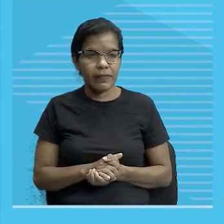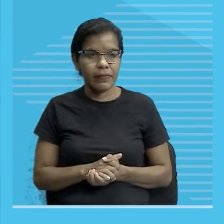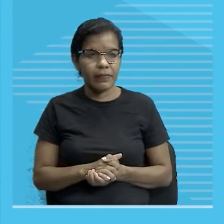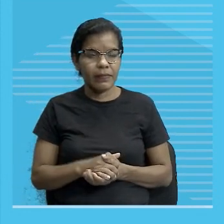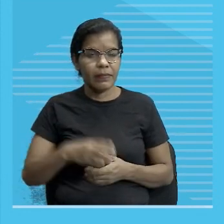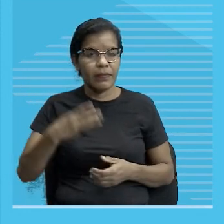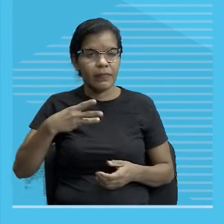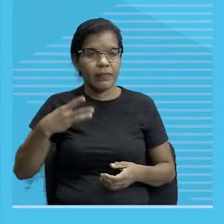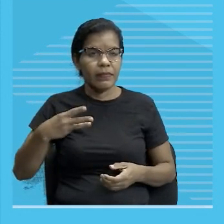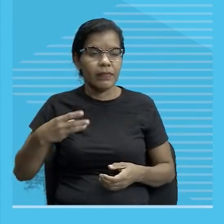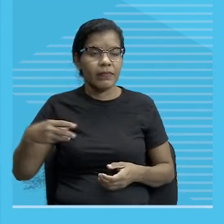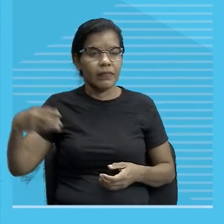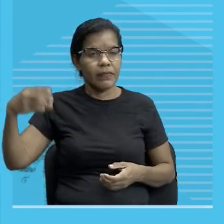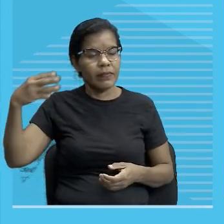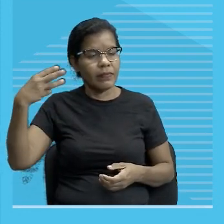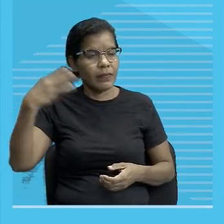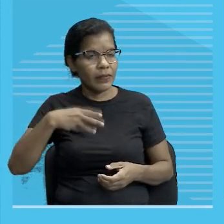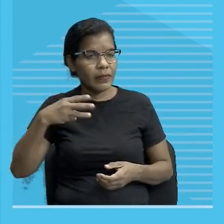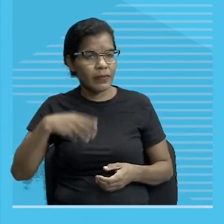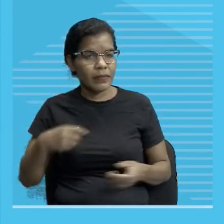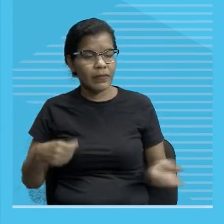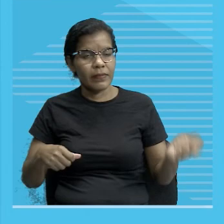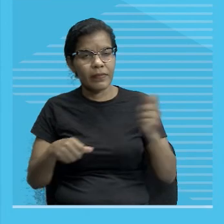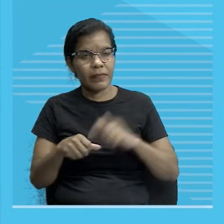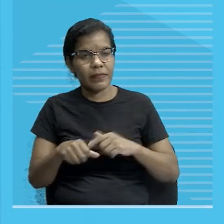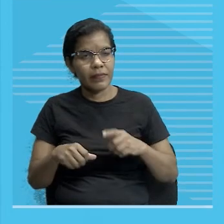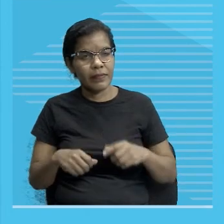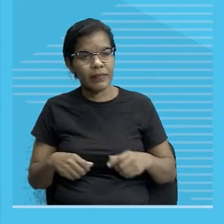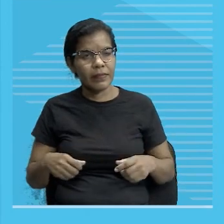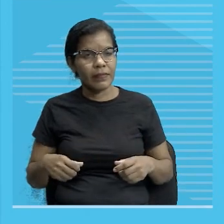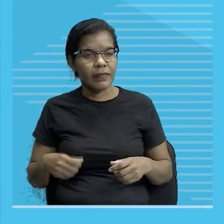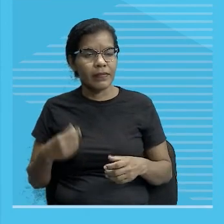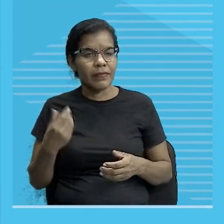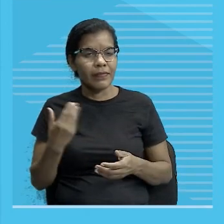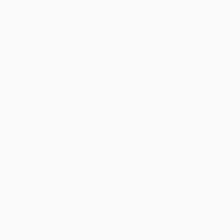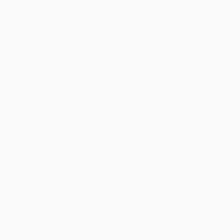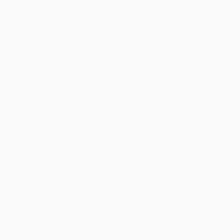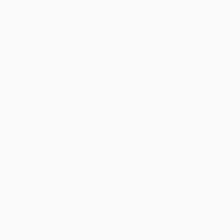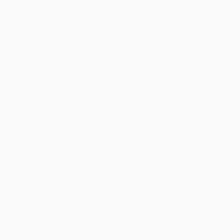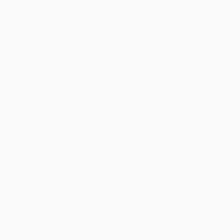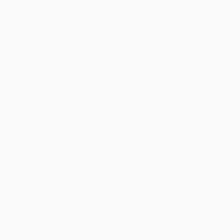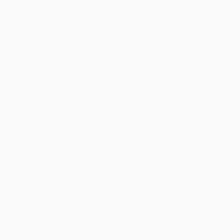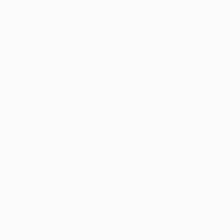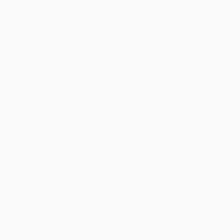3 minutinhos, a gente volta para continuar a nossa aula de crase. Até logo!